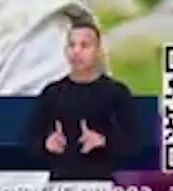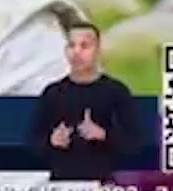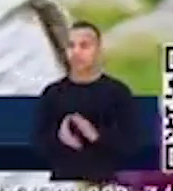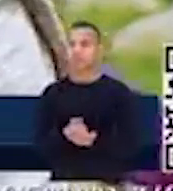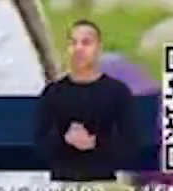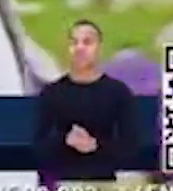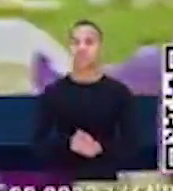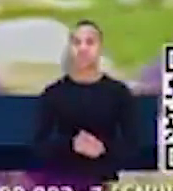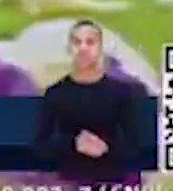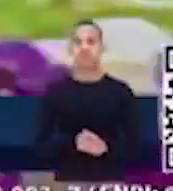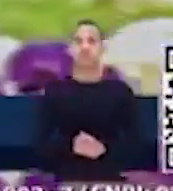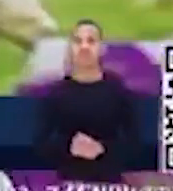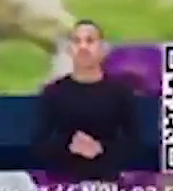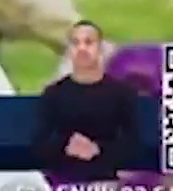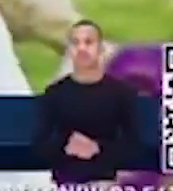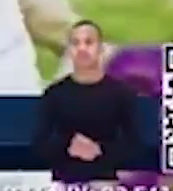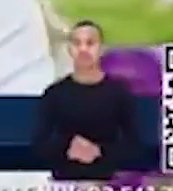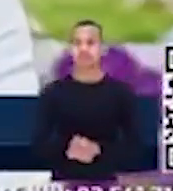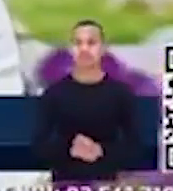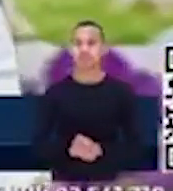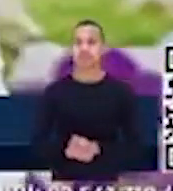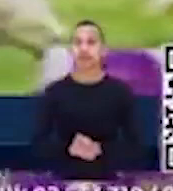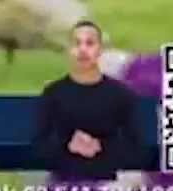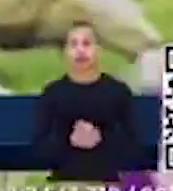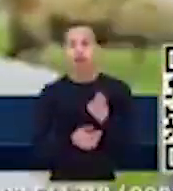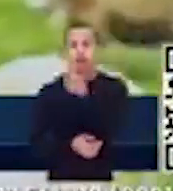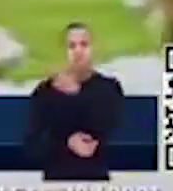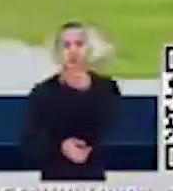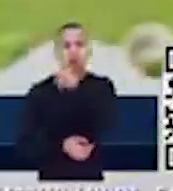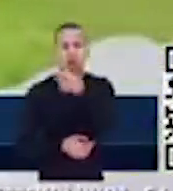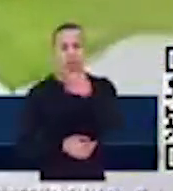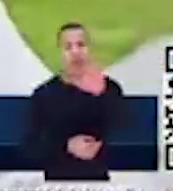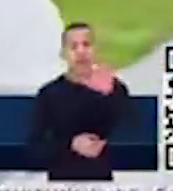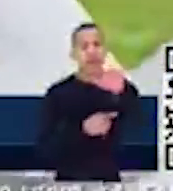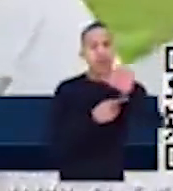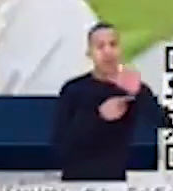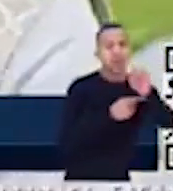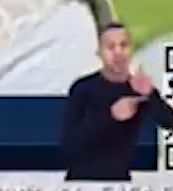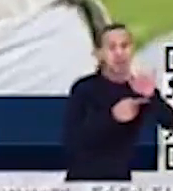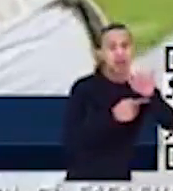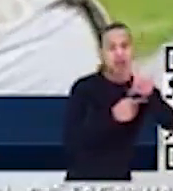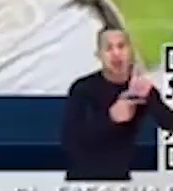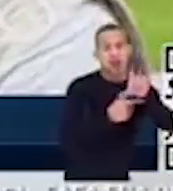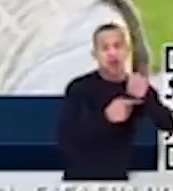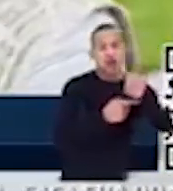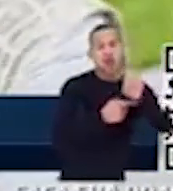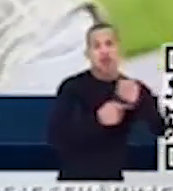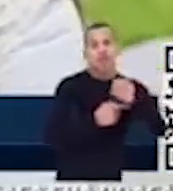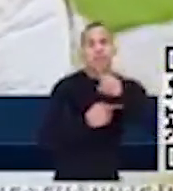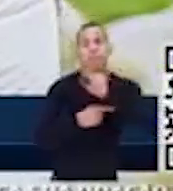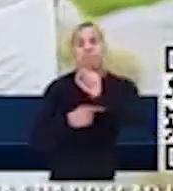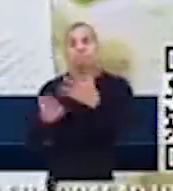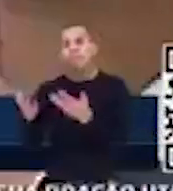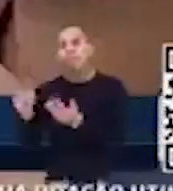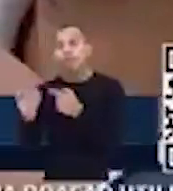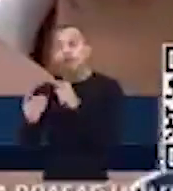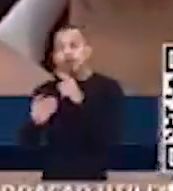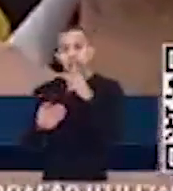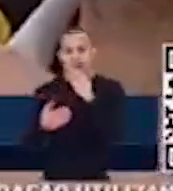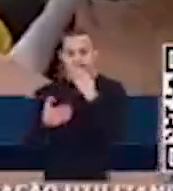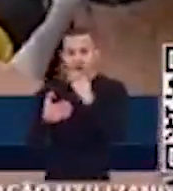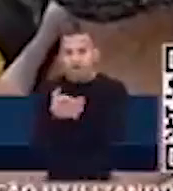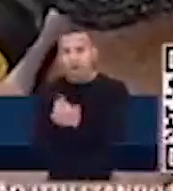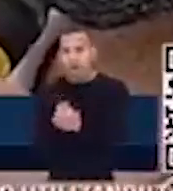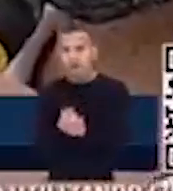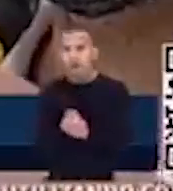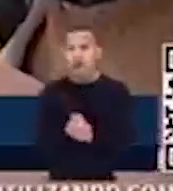Seu nome, filho? Meu nome é Carlos. Você que é o Carlos? Isso. E essa jovem é sua esposa? Isso. Sim.